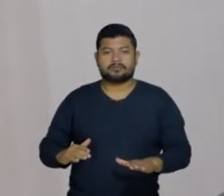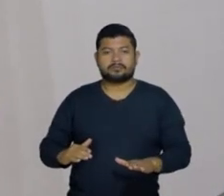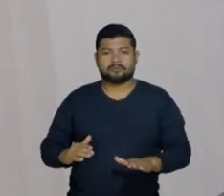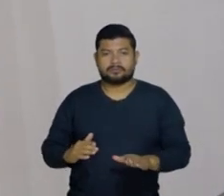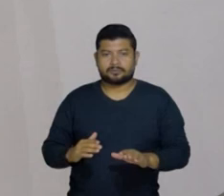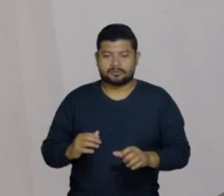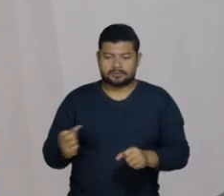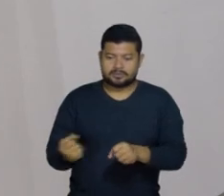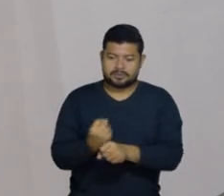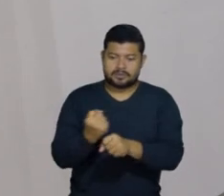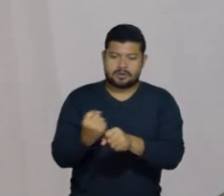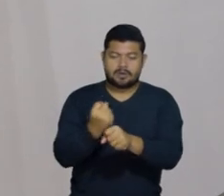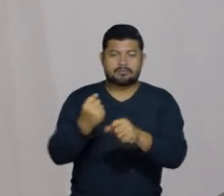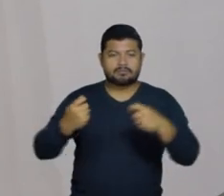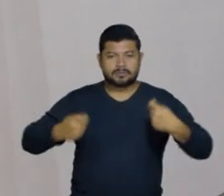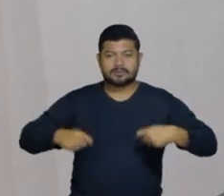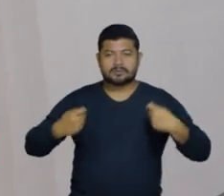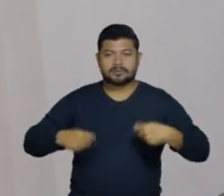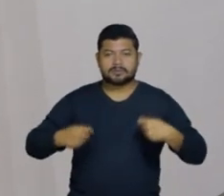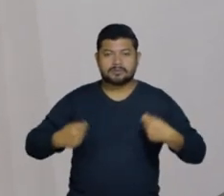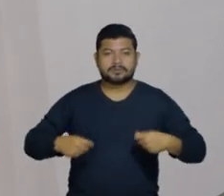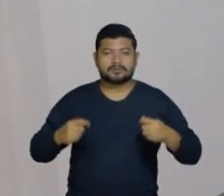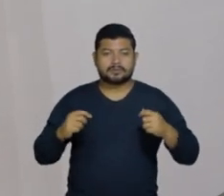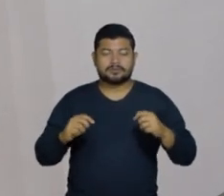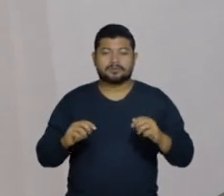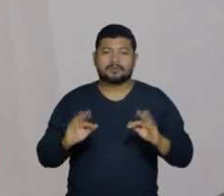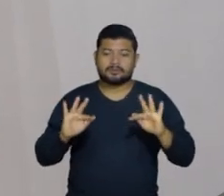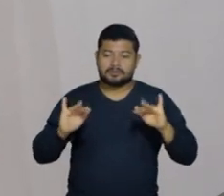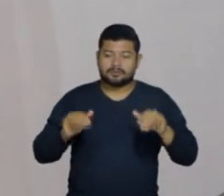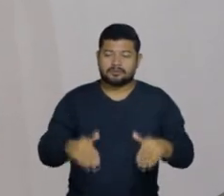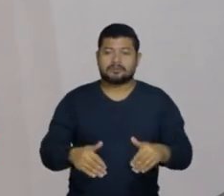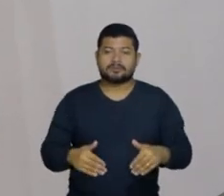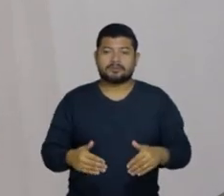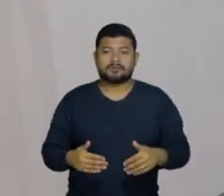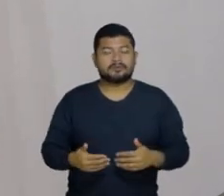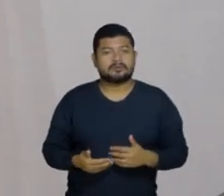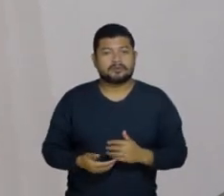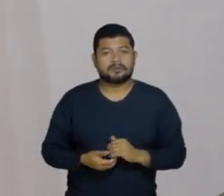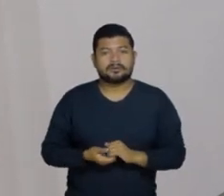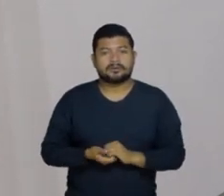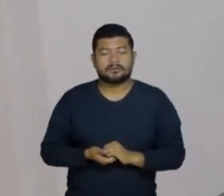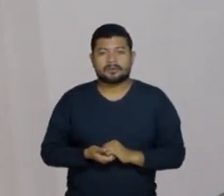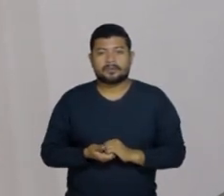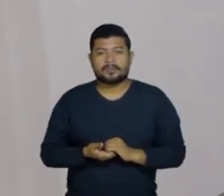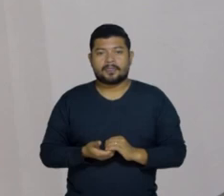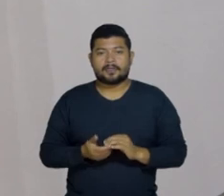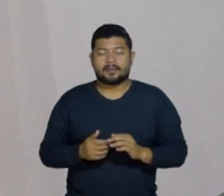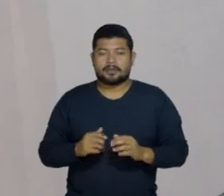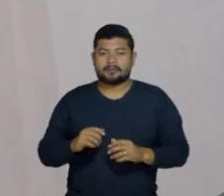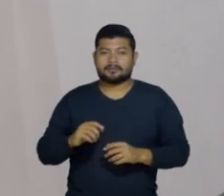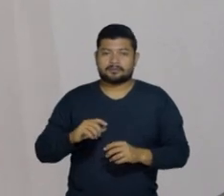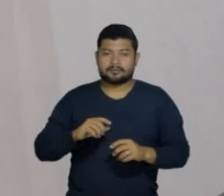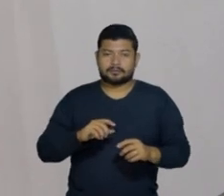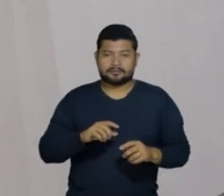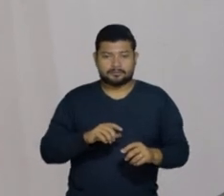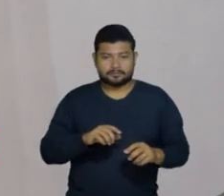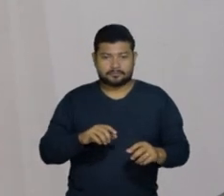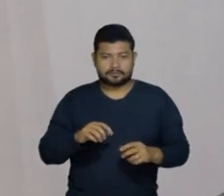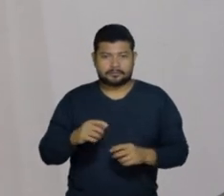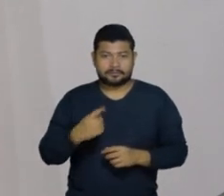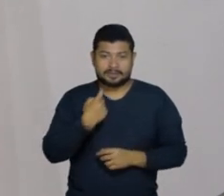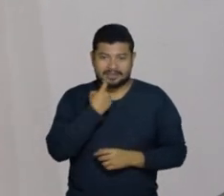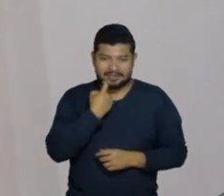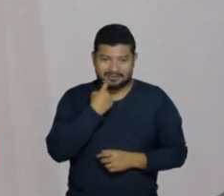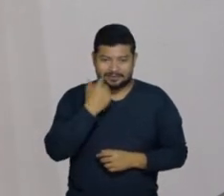Corvo Branco e fazer essa obra voltar a acontecer. No próxima sexta-feira, às 14 horas, estaremos todos lá